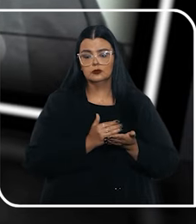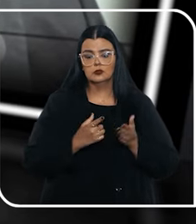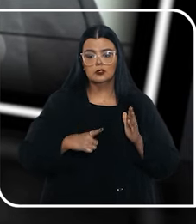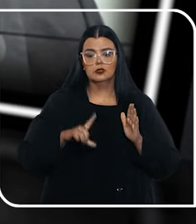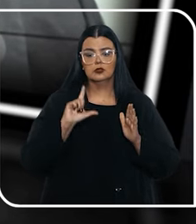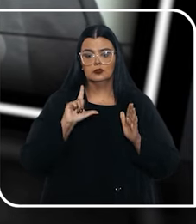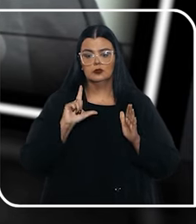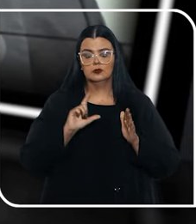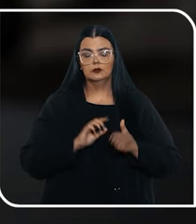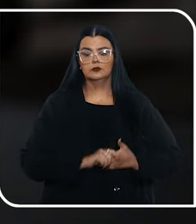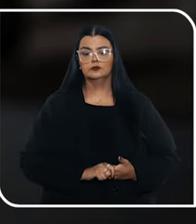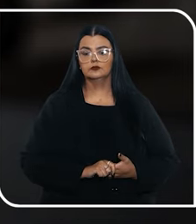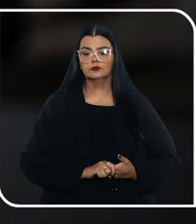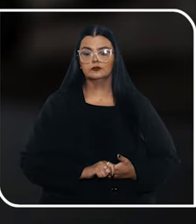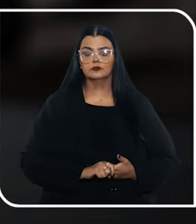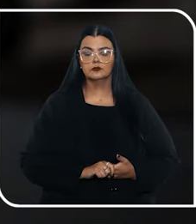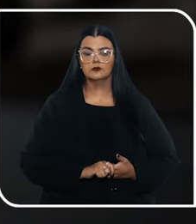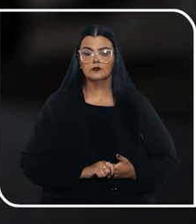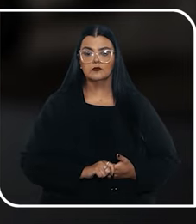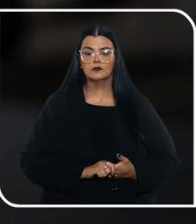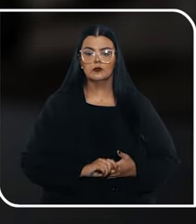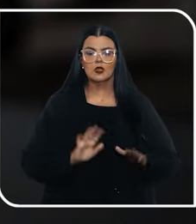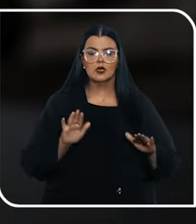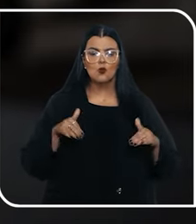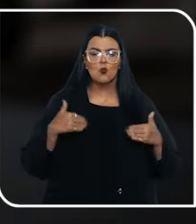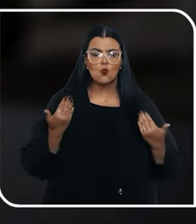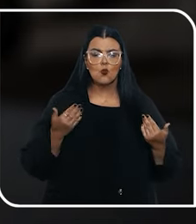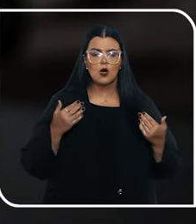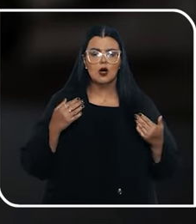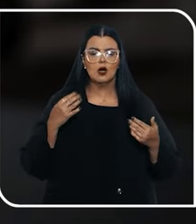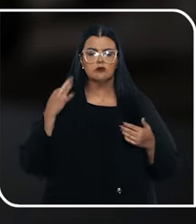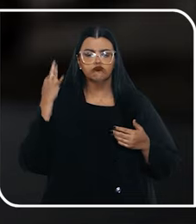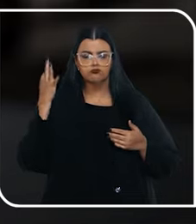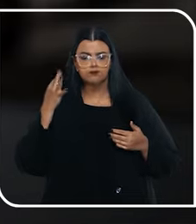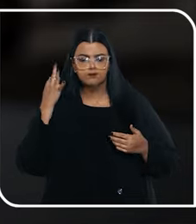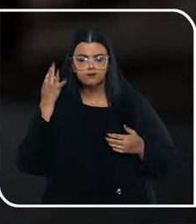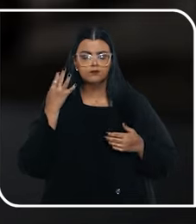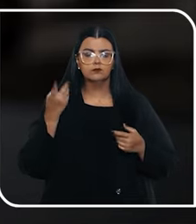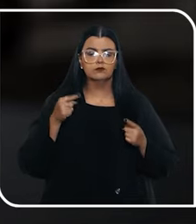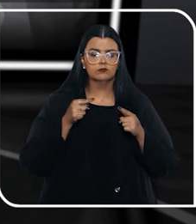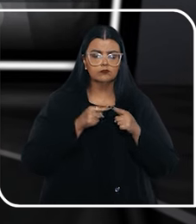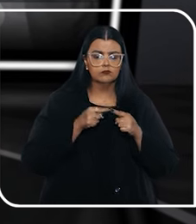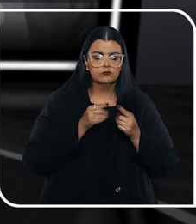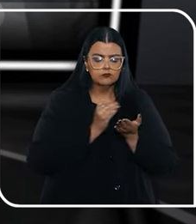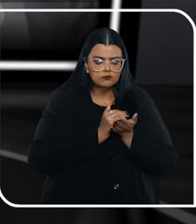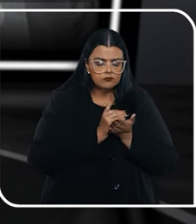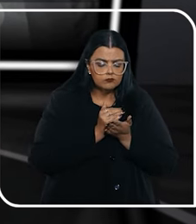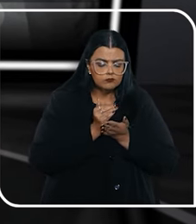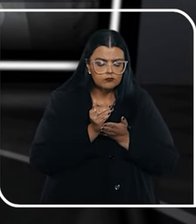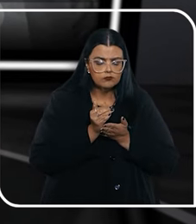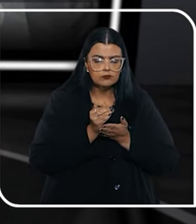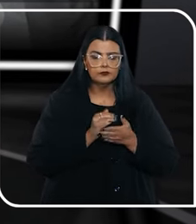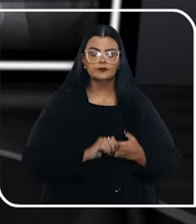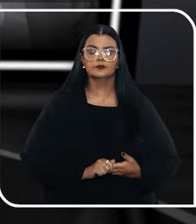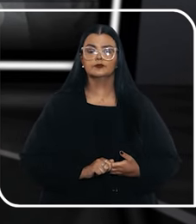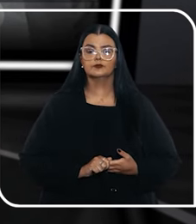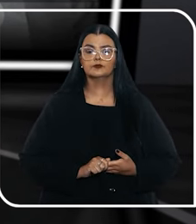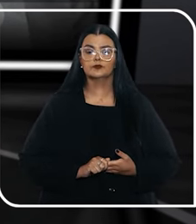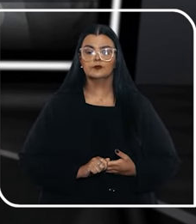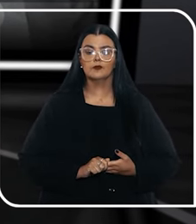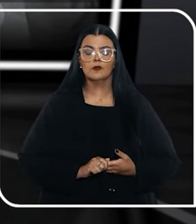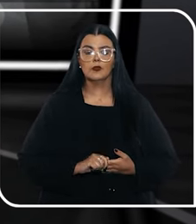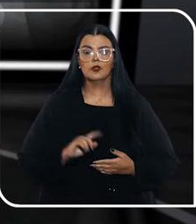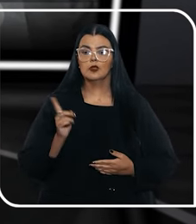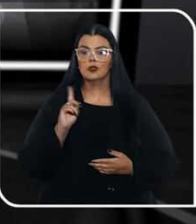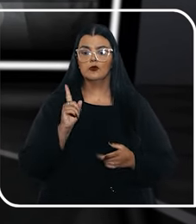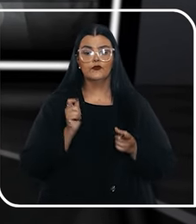antecipar. E qual foi a linha que você embasou aí o processo inicial? Eu